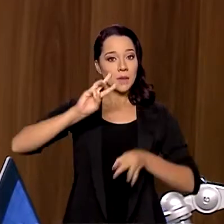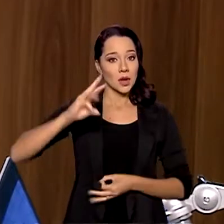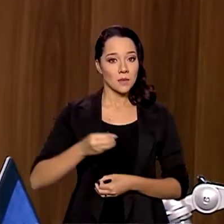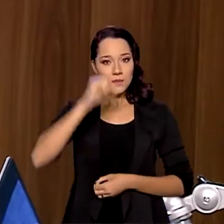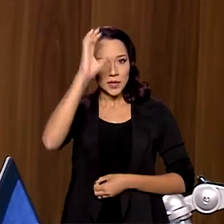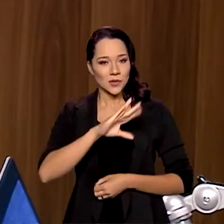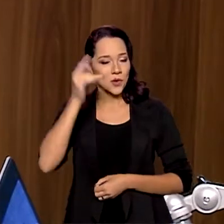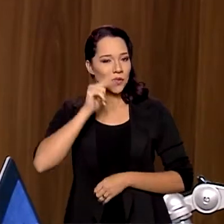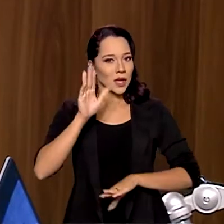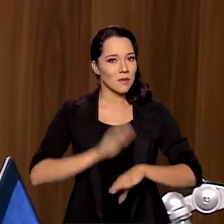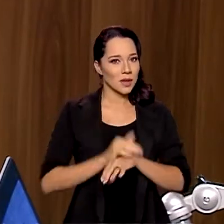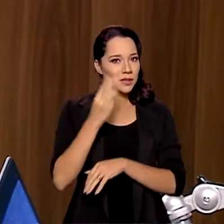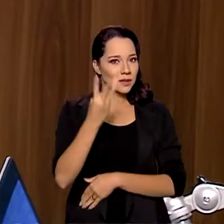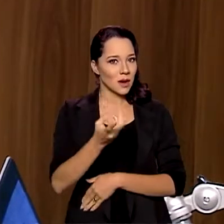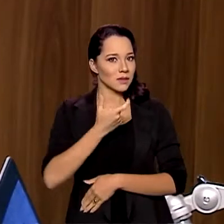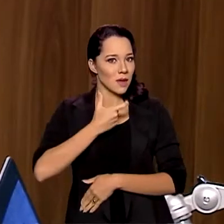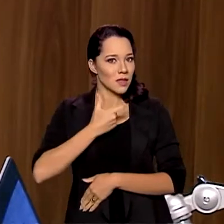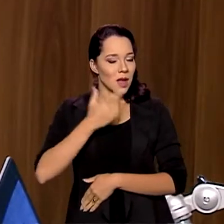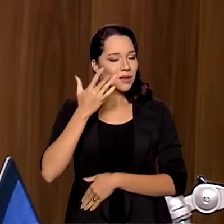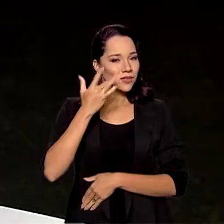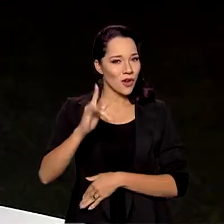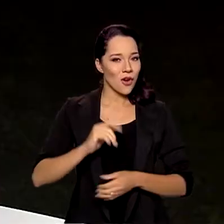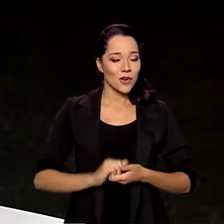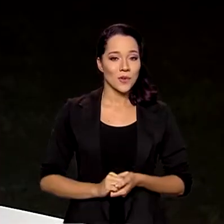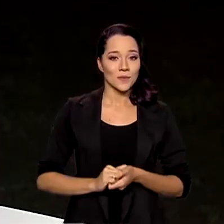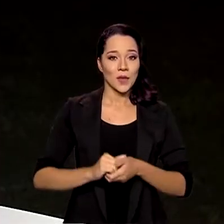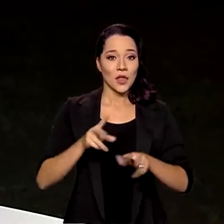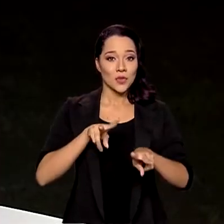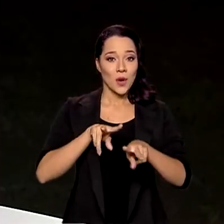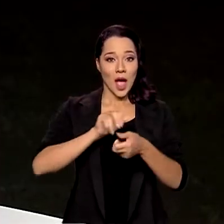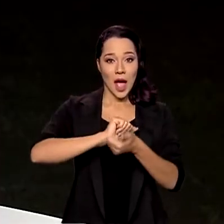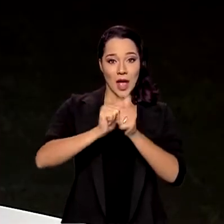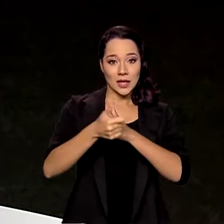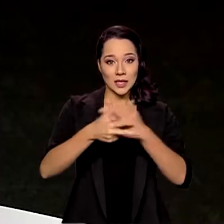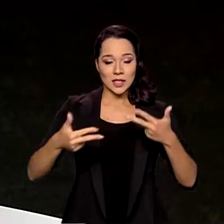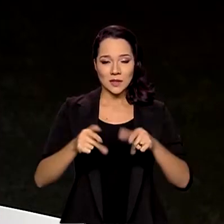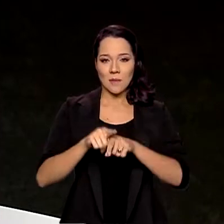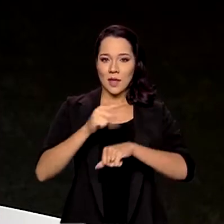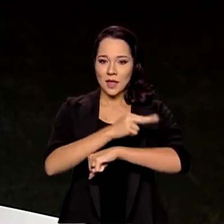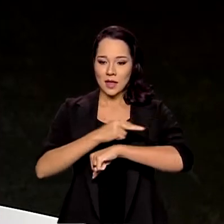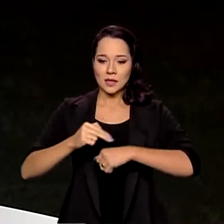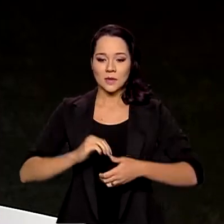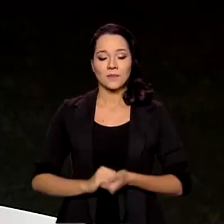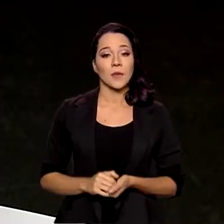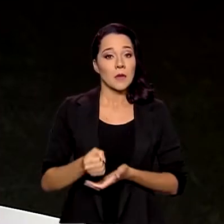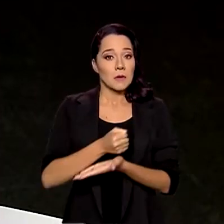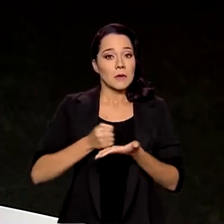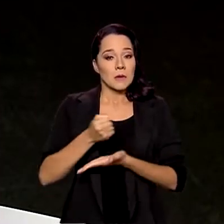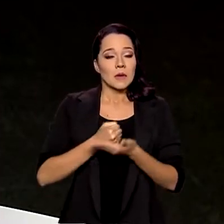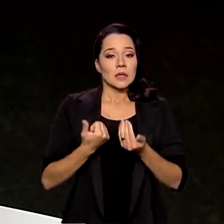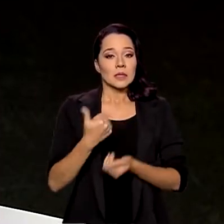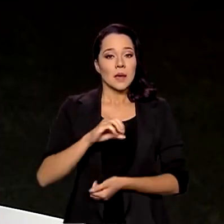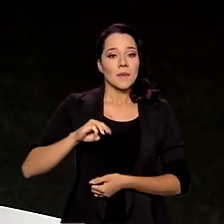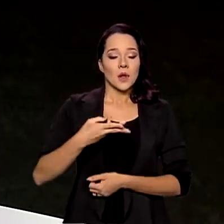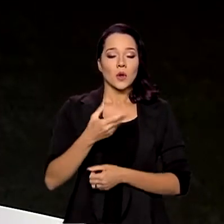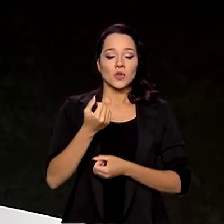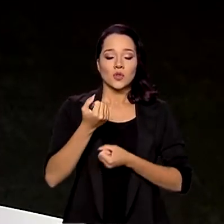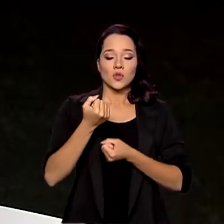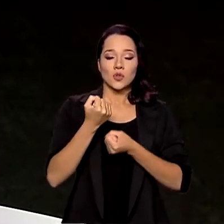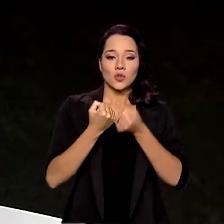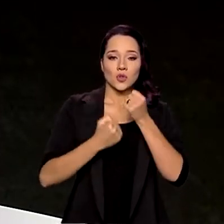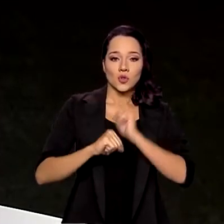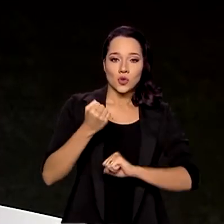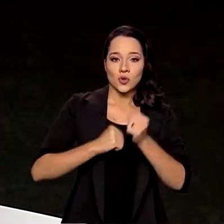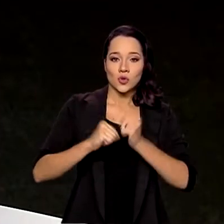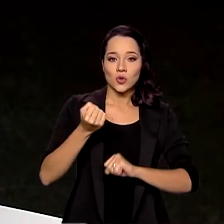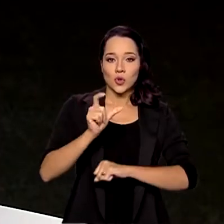Brasil conquista mais 3 medalhas de ouro no atletismo e na natação. Farmacêutica brasileira anuncia a produção de 100 milhões de doses da vacina da